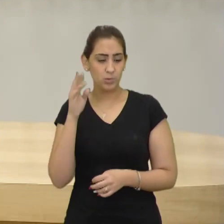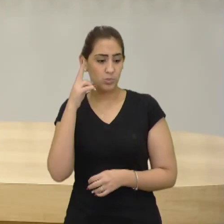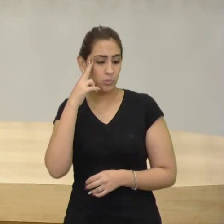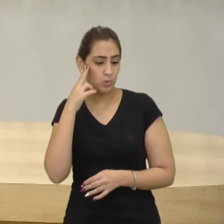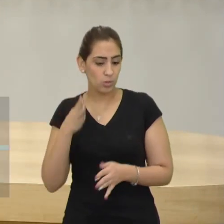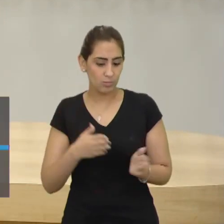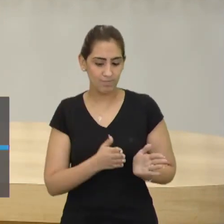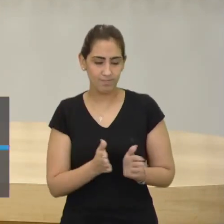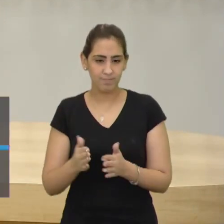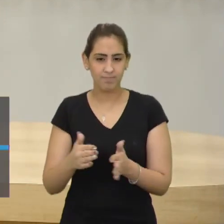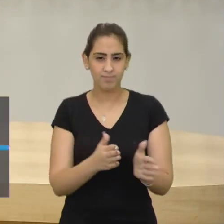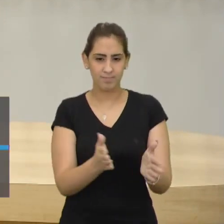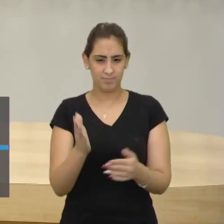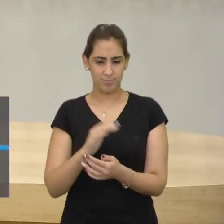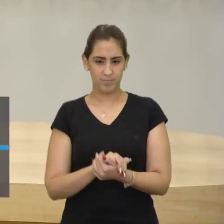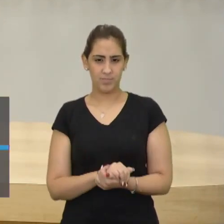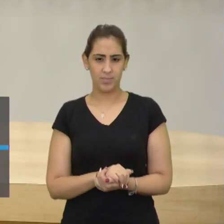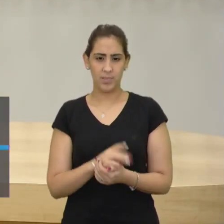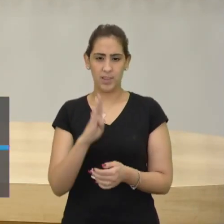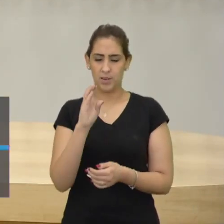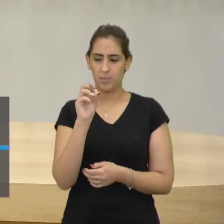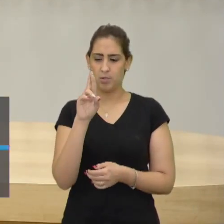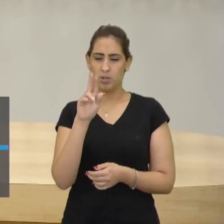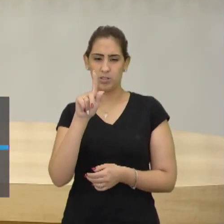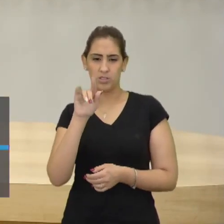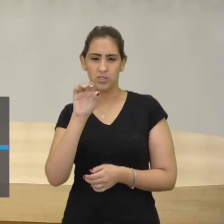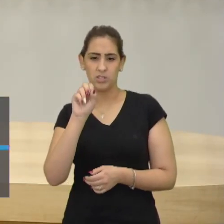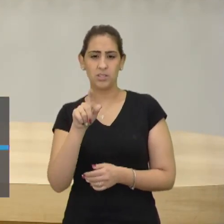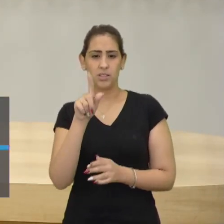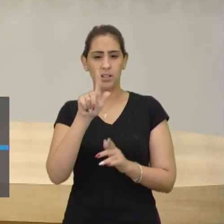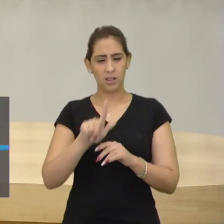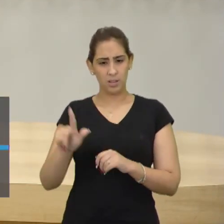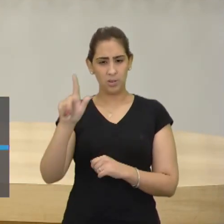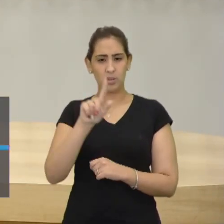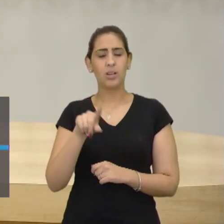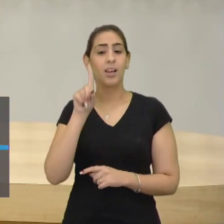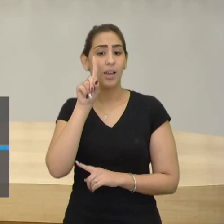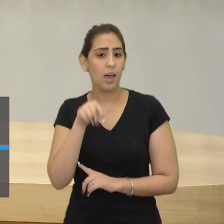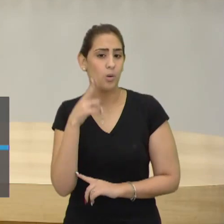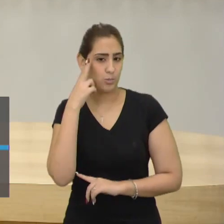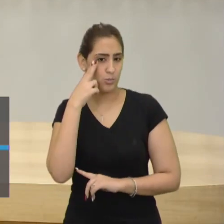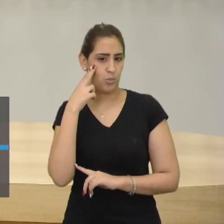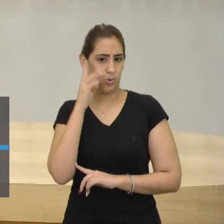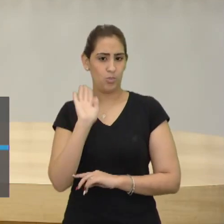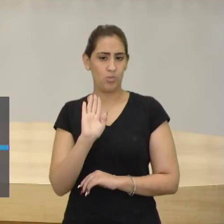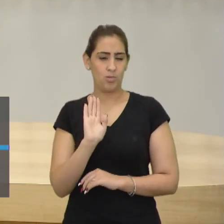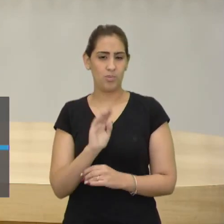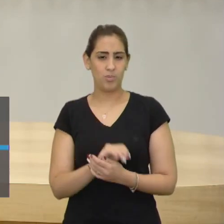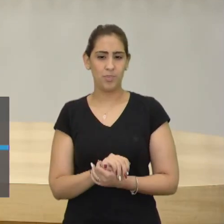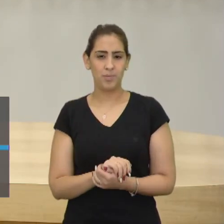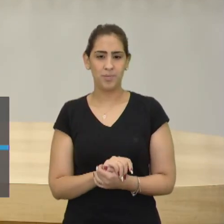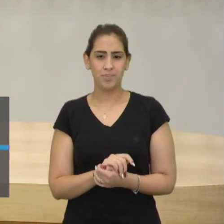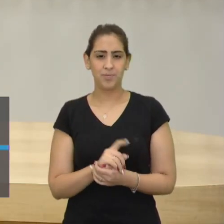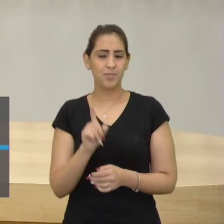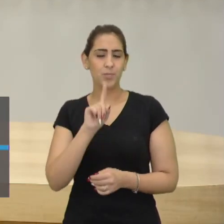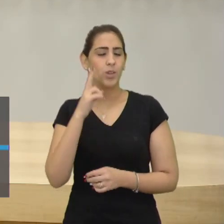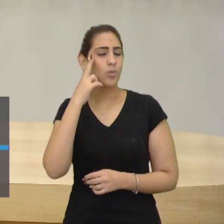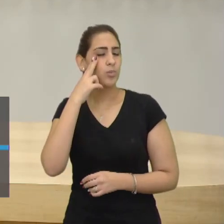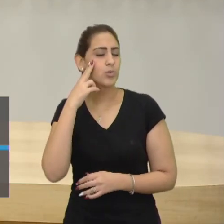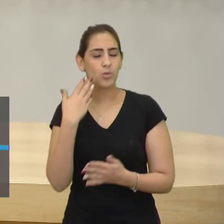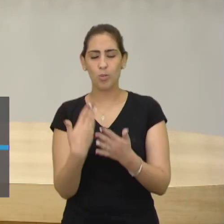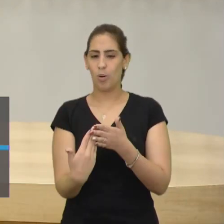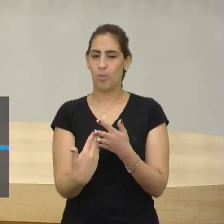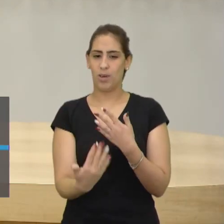guiado. Então, o Borges diz: a literatura ela é um sonho, mas não é um sonho